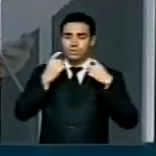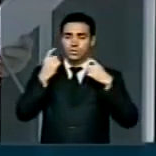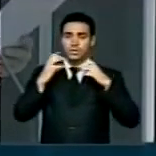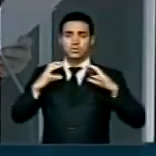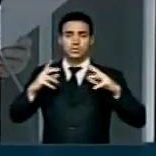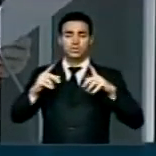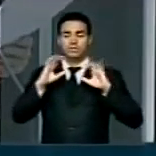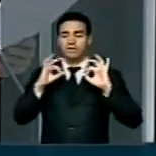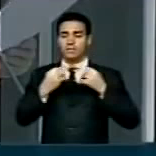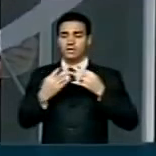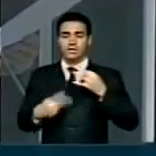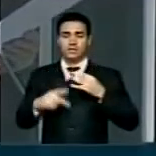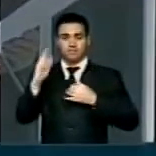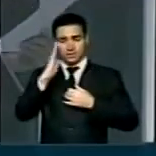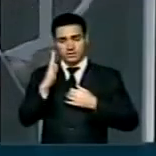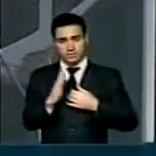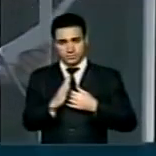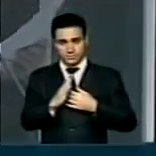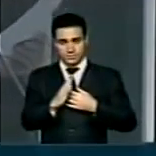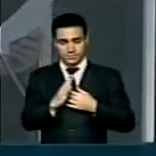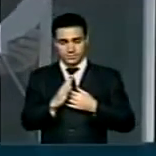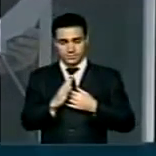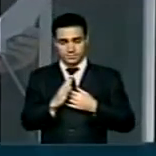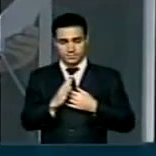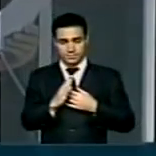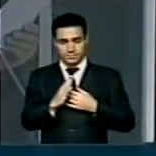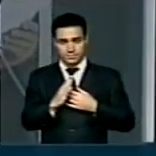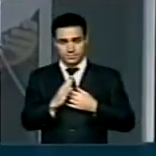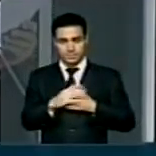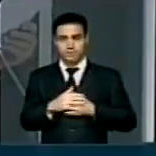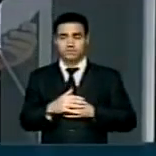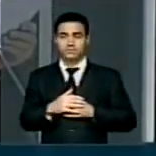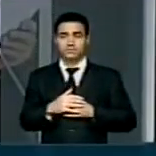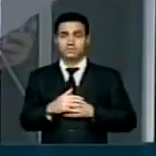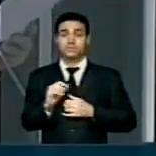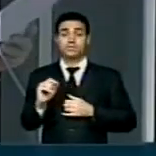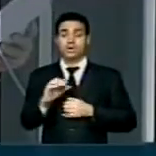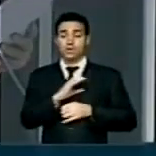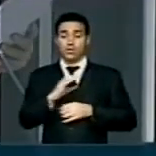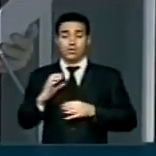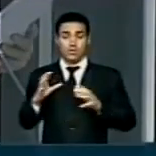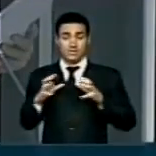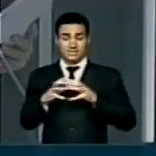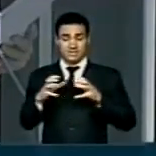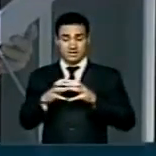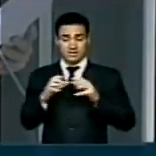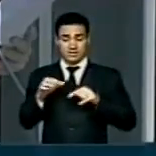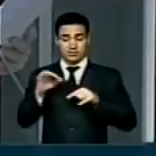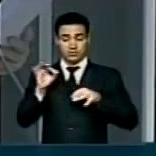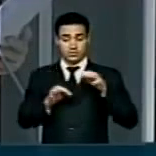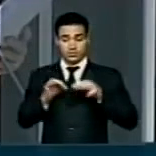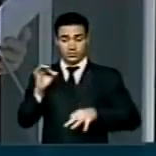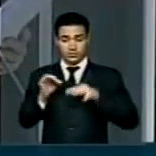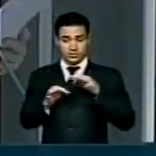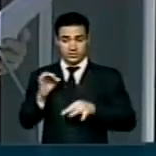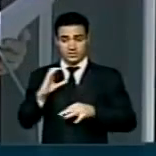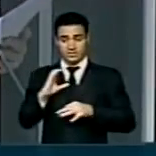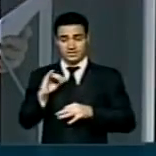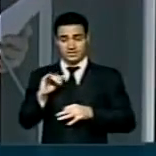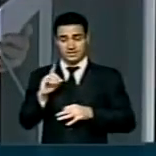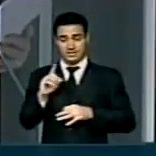família brasileira, sem dúvida nenhuma. A Comissão de Justiça e